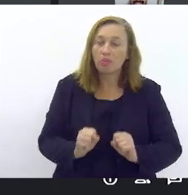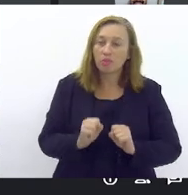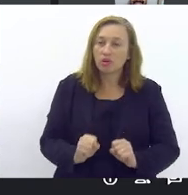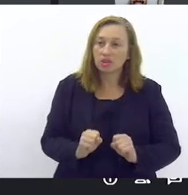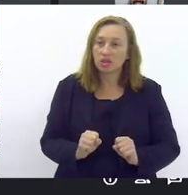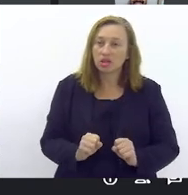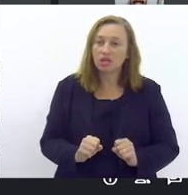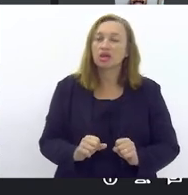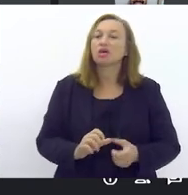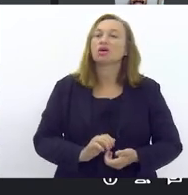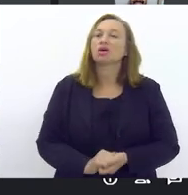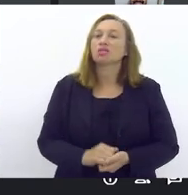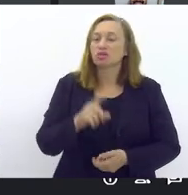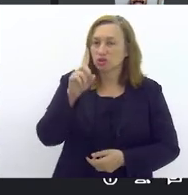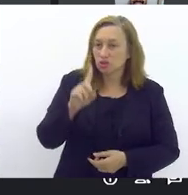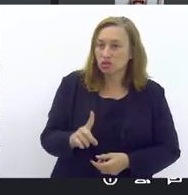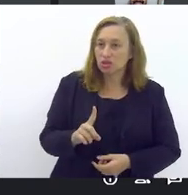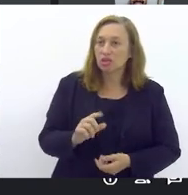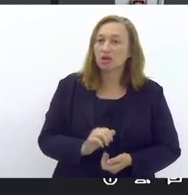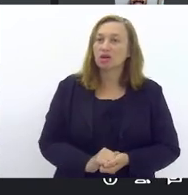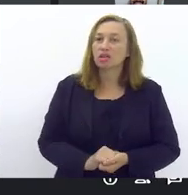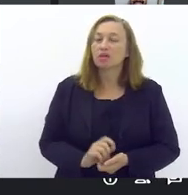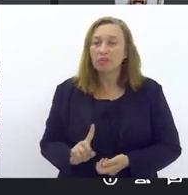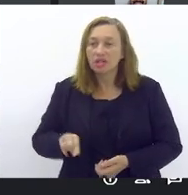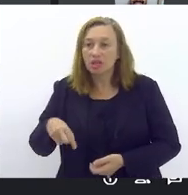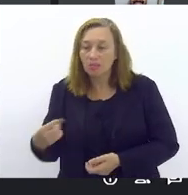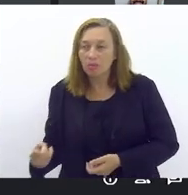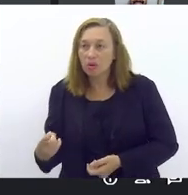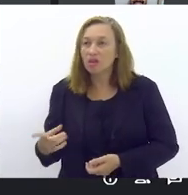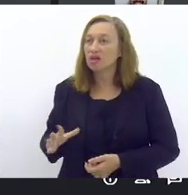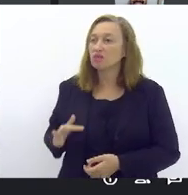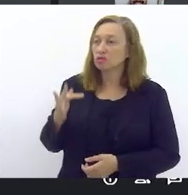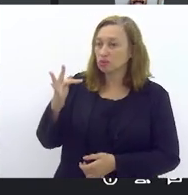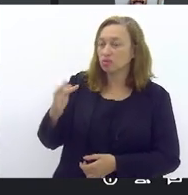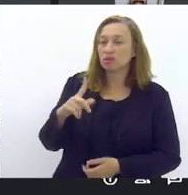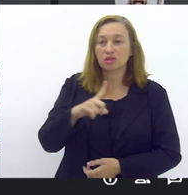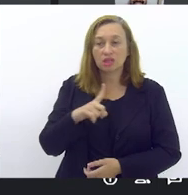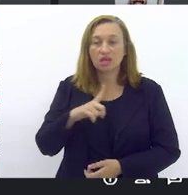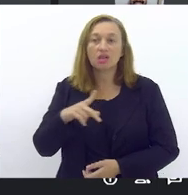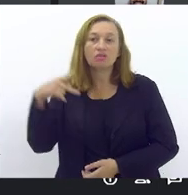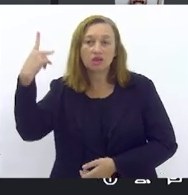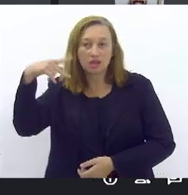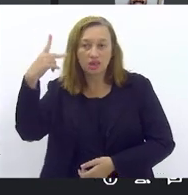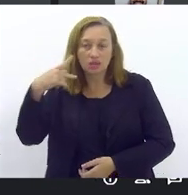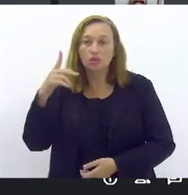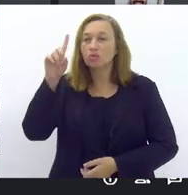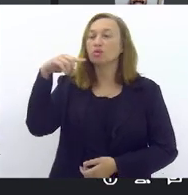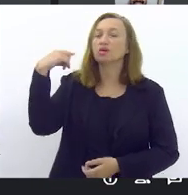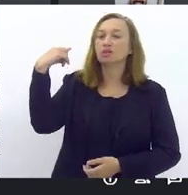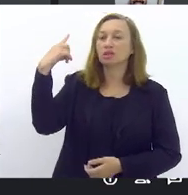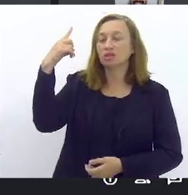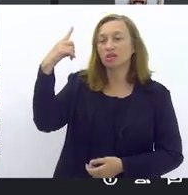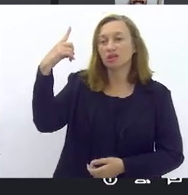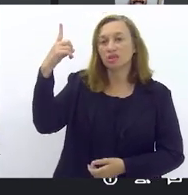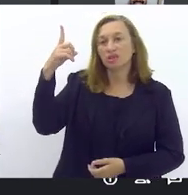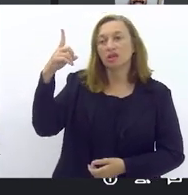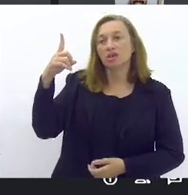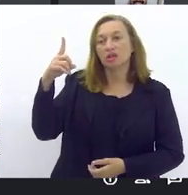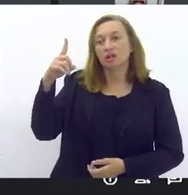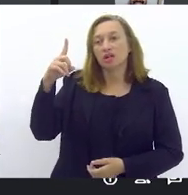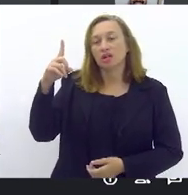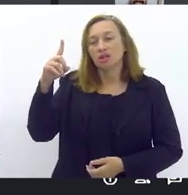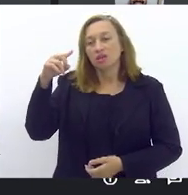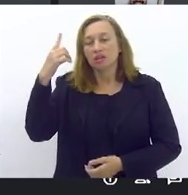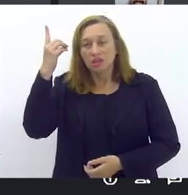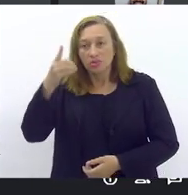ele fosse um dia prefeito, vereador, deputado, professor, médico. Então, nós precisamos ter muito